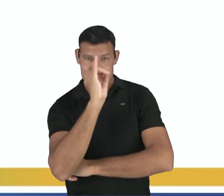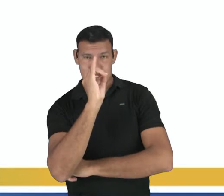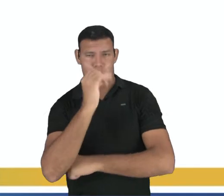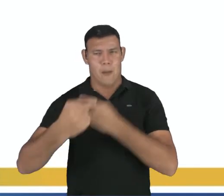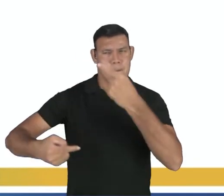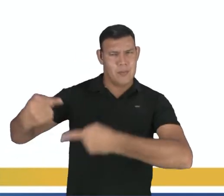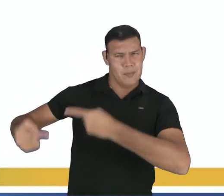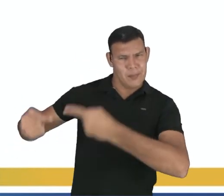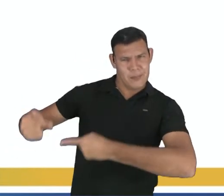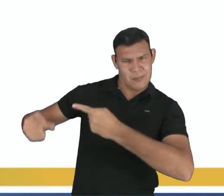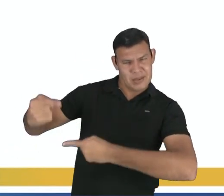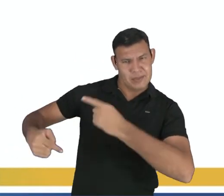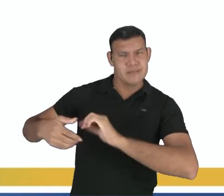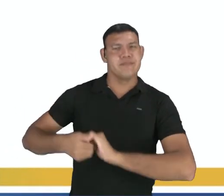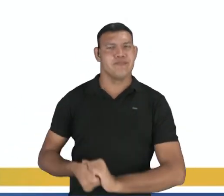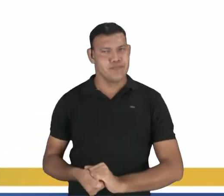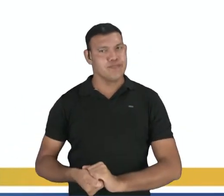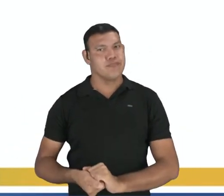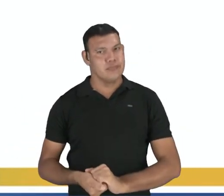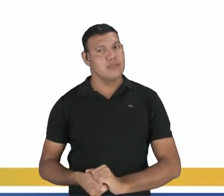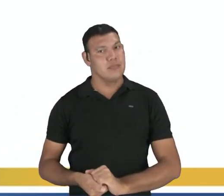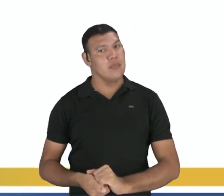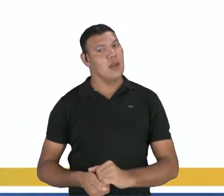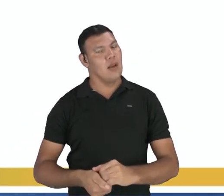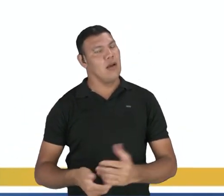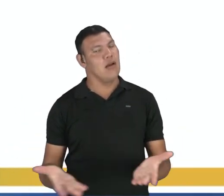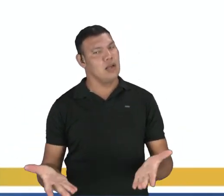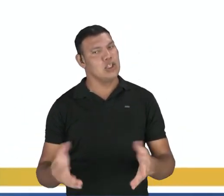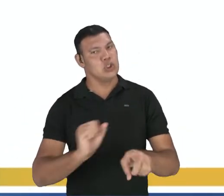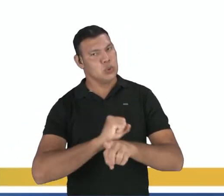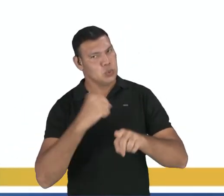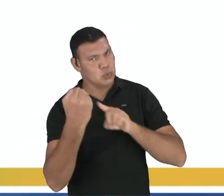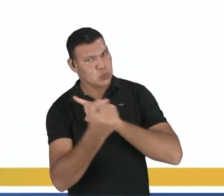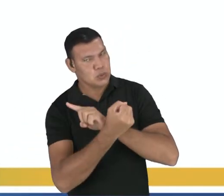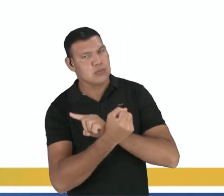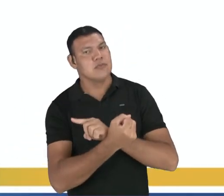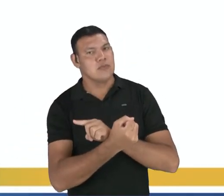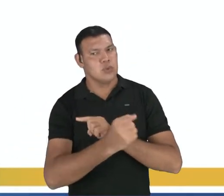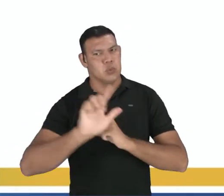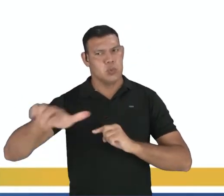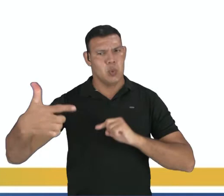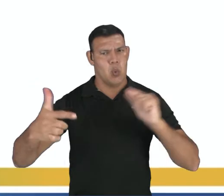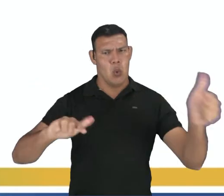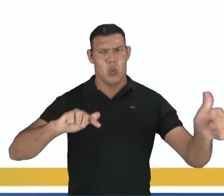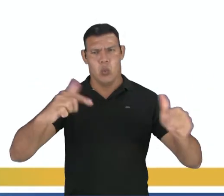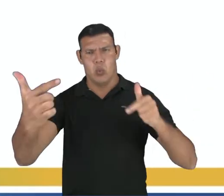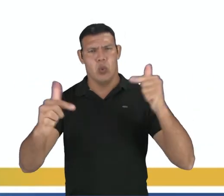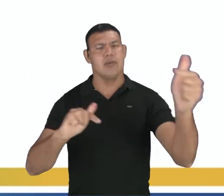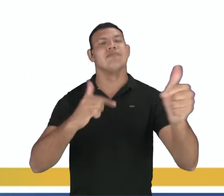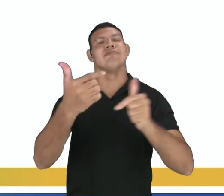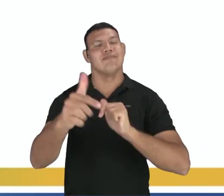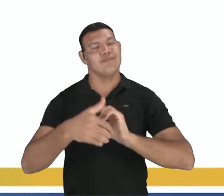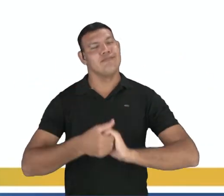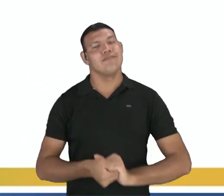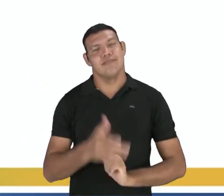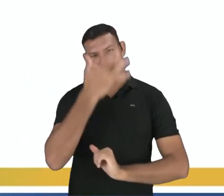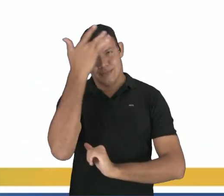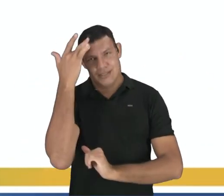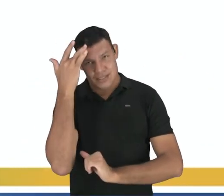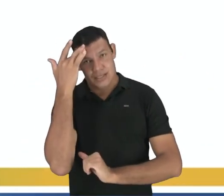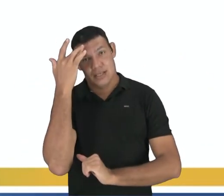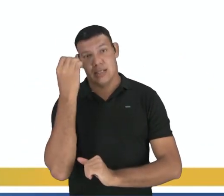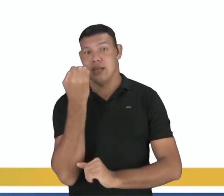debater também acerca aí das ideias políticas, né, e sociais das outras pessoas, tá, pessoal? Então, de fato, para se ter